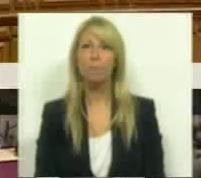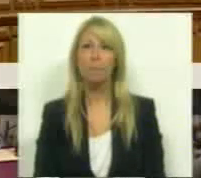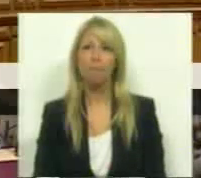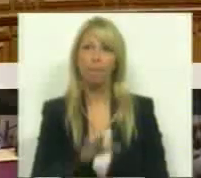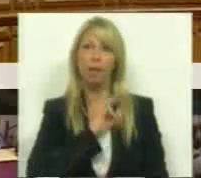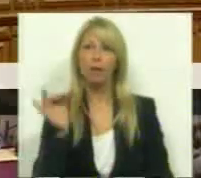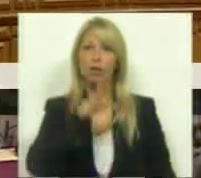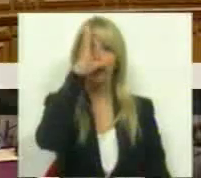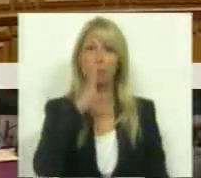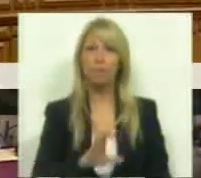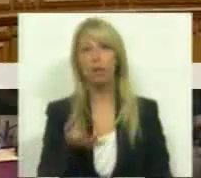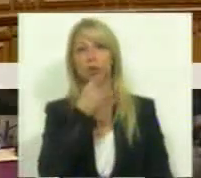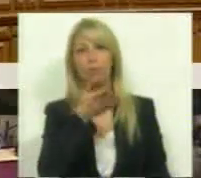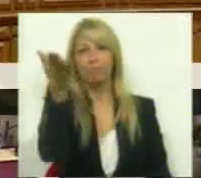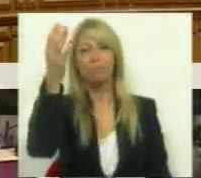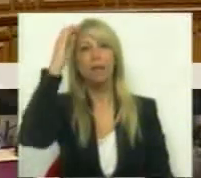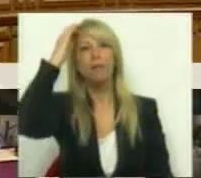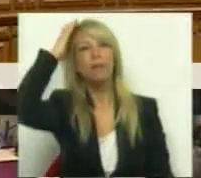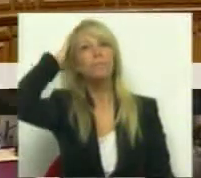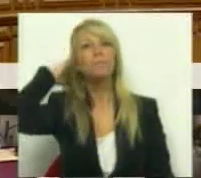Sr. Primeiro-Ministro, tem a palavra.